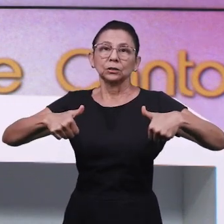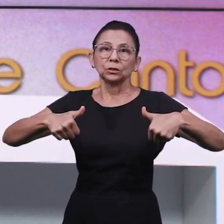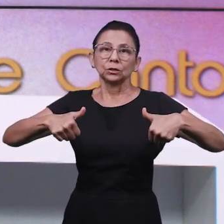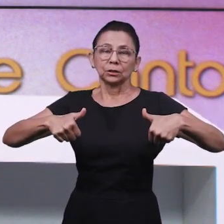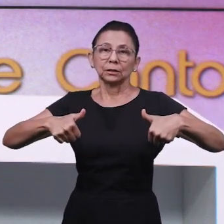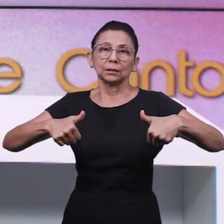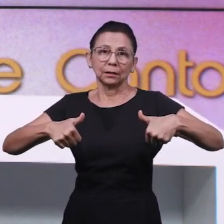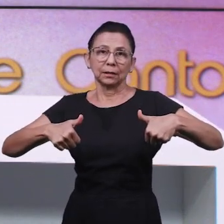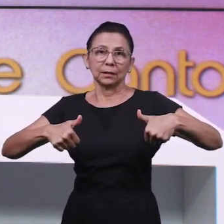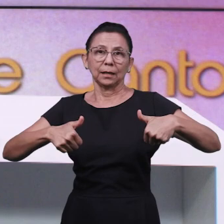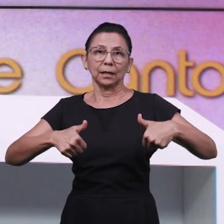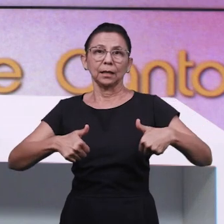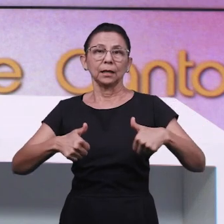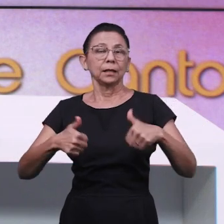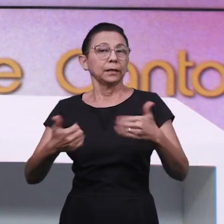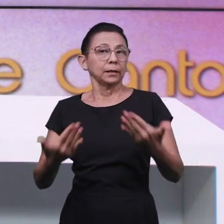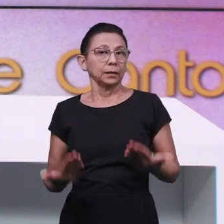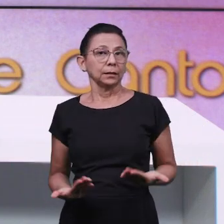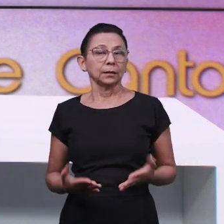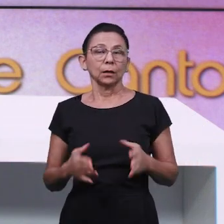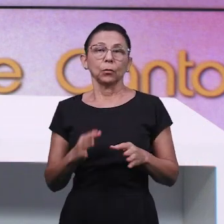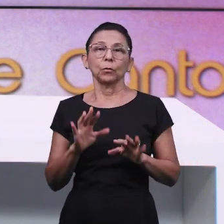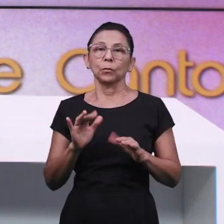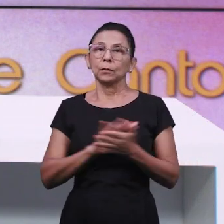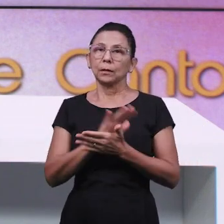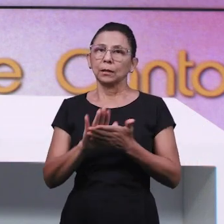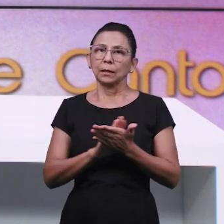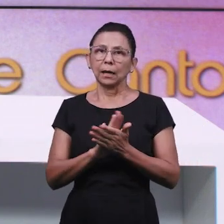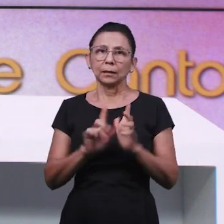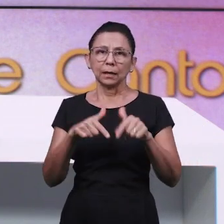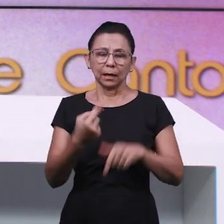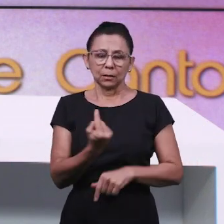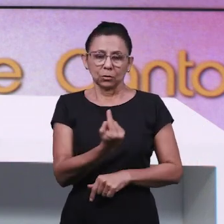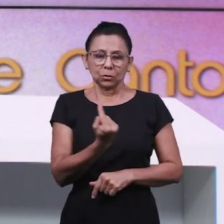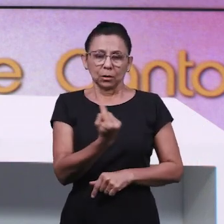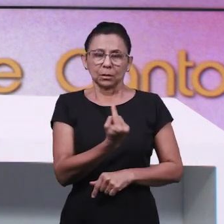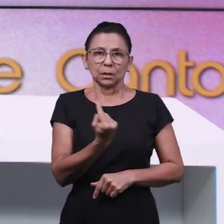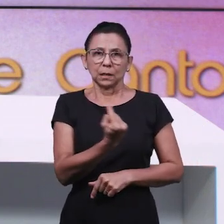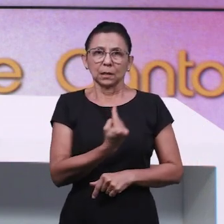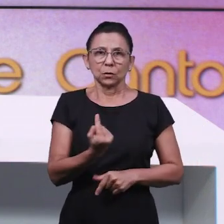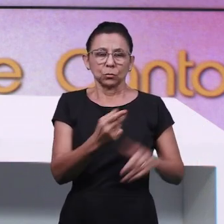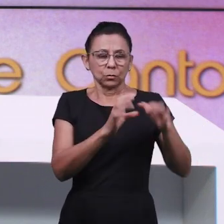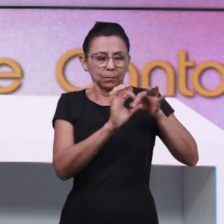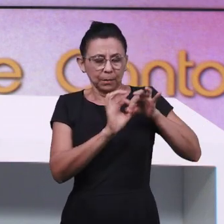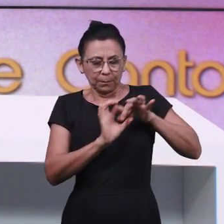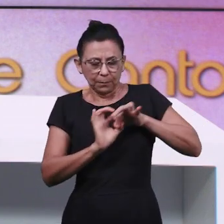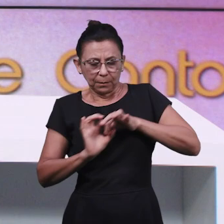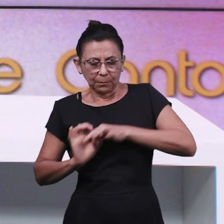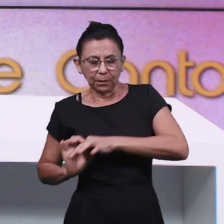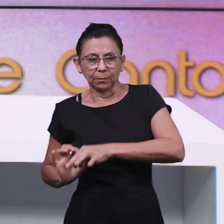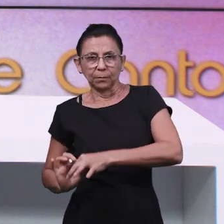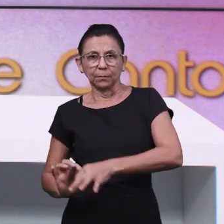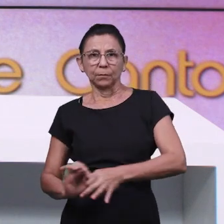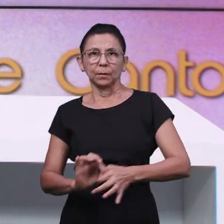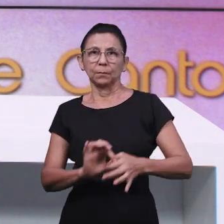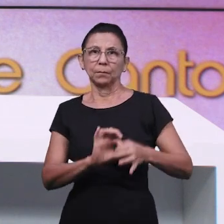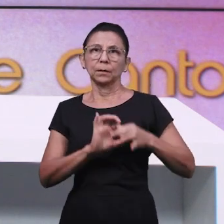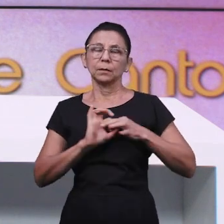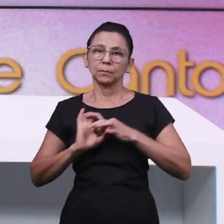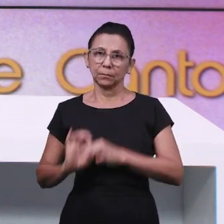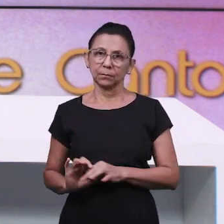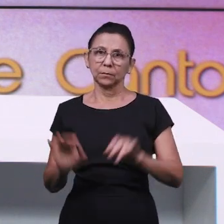músculo vizinho, ou seja, nada funciona isolado no nosso corpo. Tudo gera um movimento de reflexo